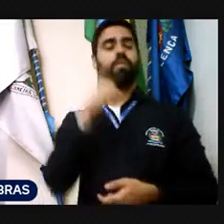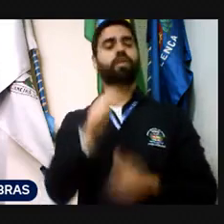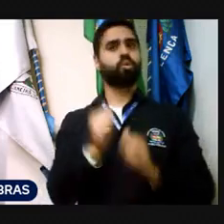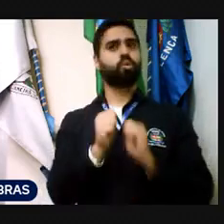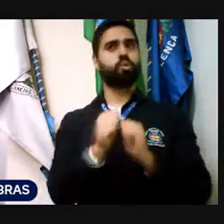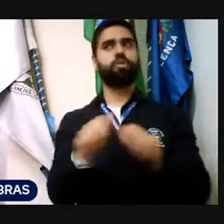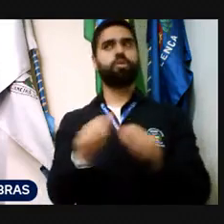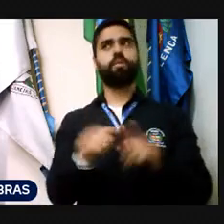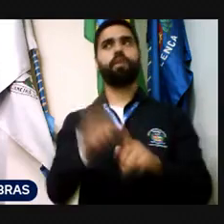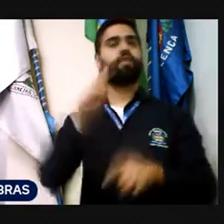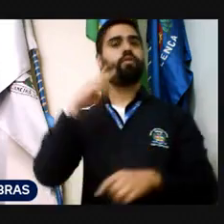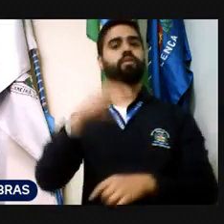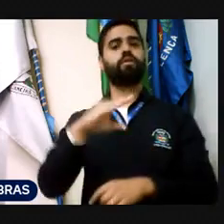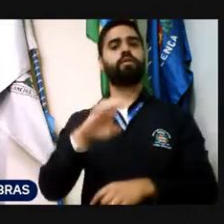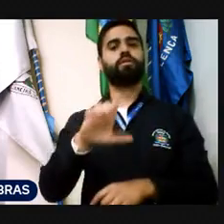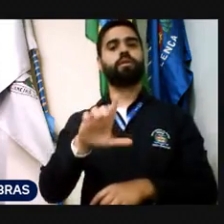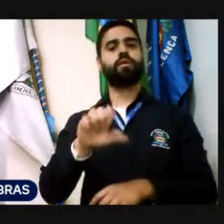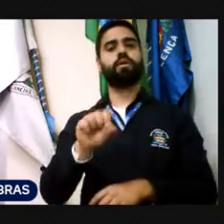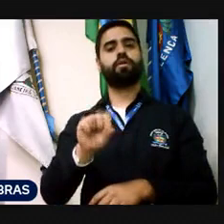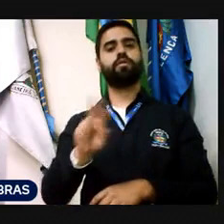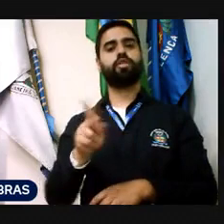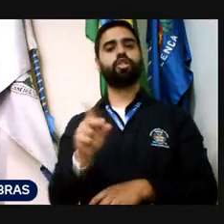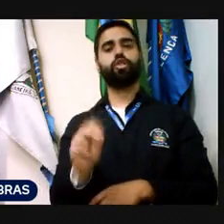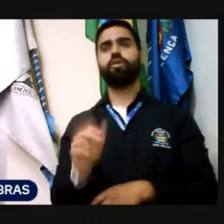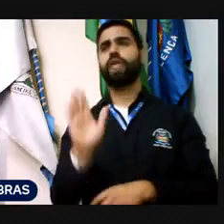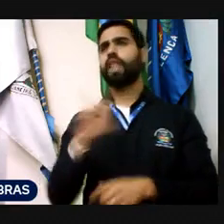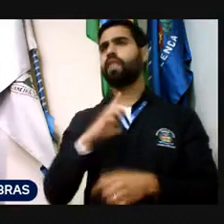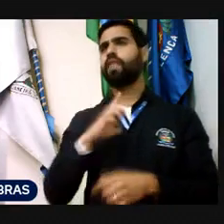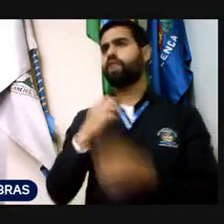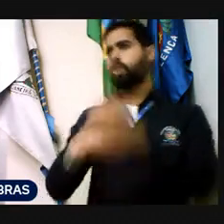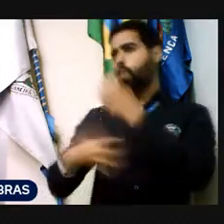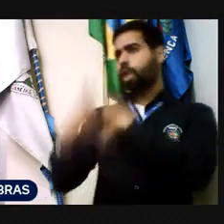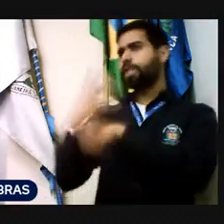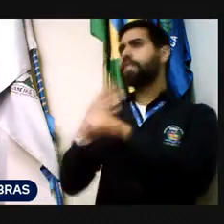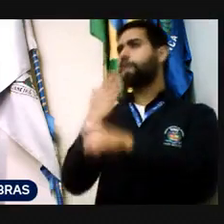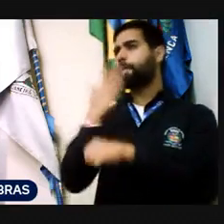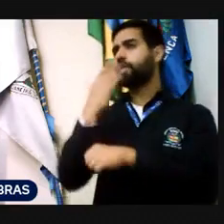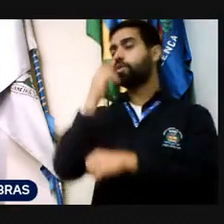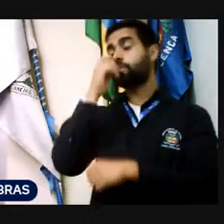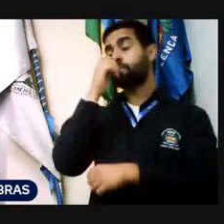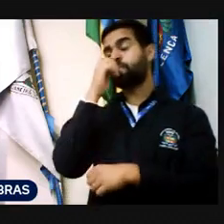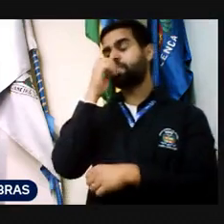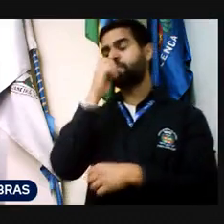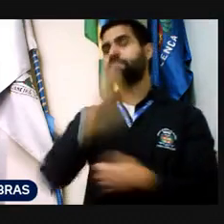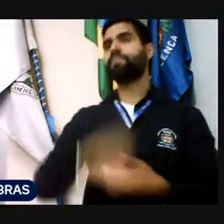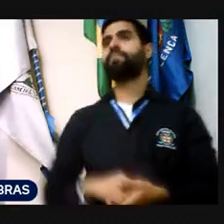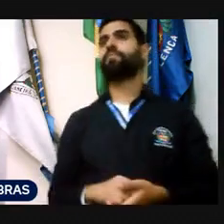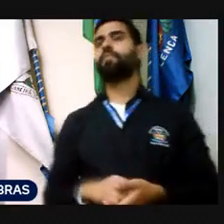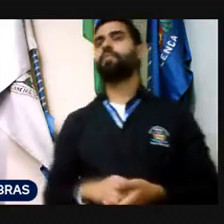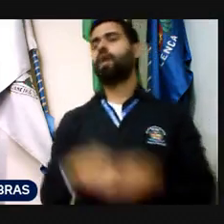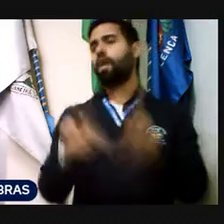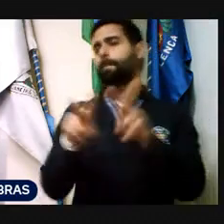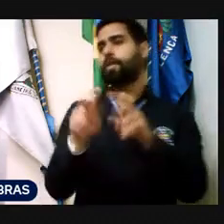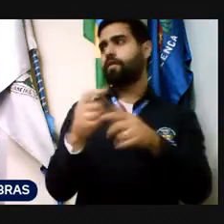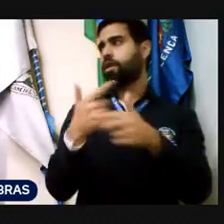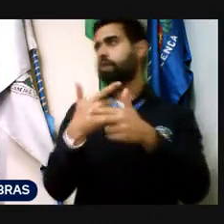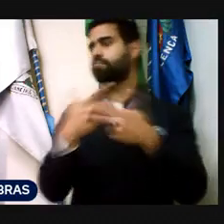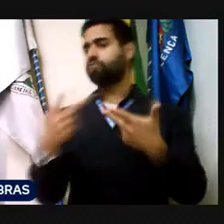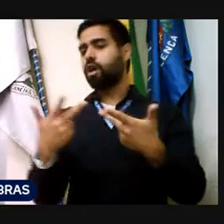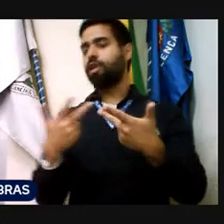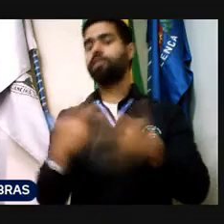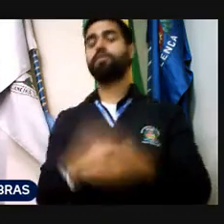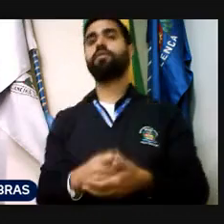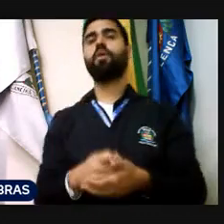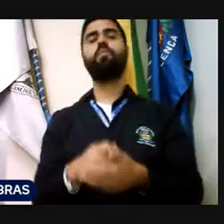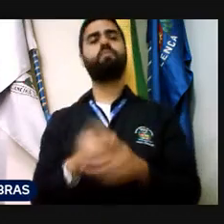vereador Celcinho, desde a legislatura passada, e a gente vê as coisas acontecendo. Então, parabéns